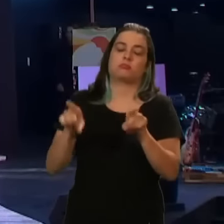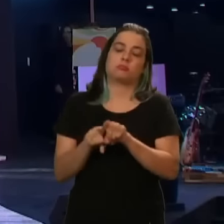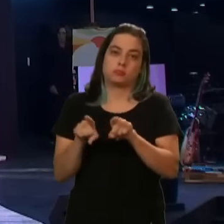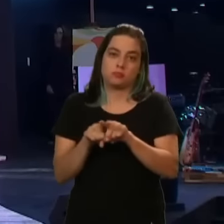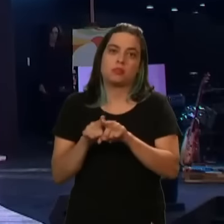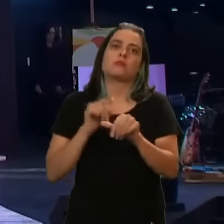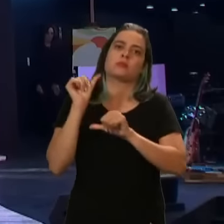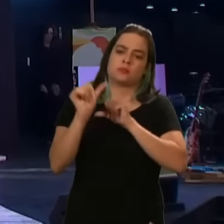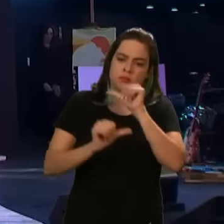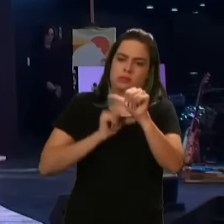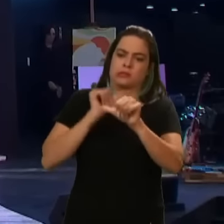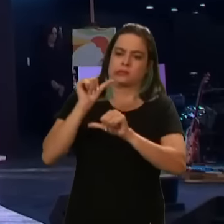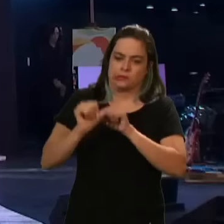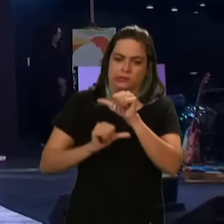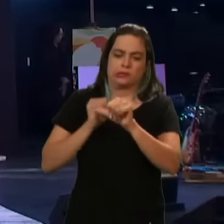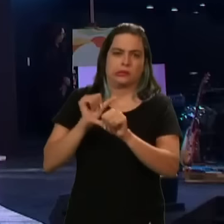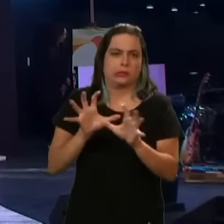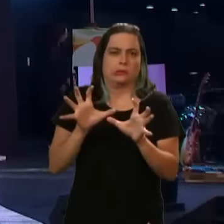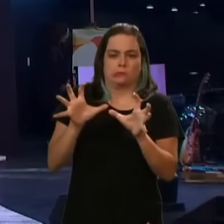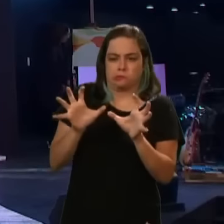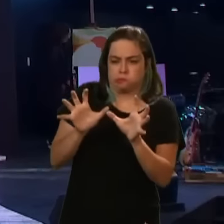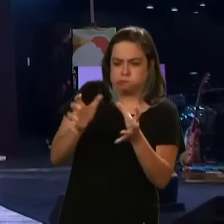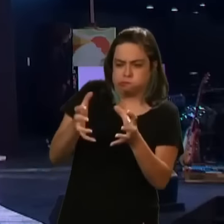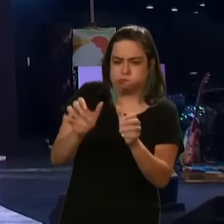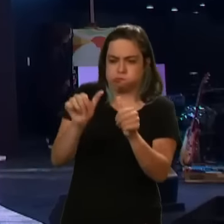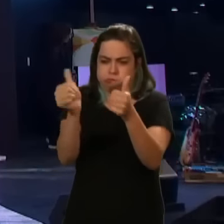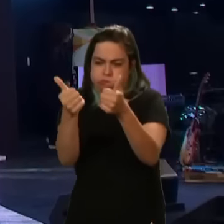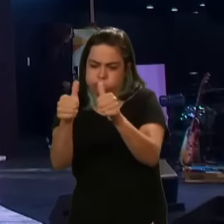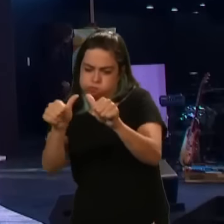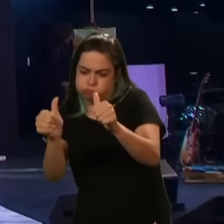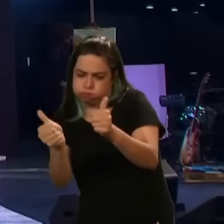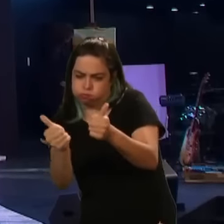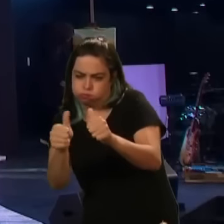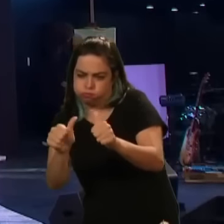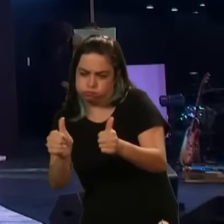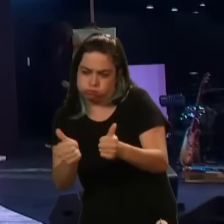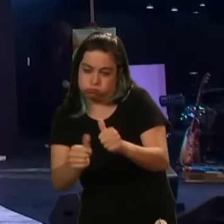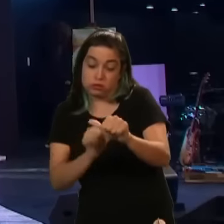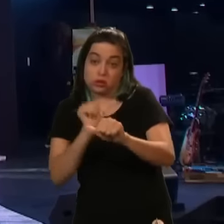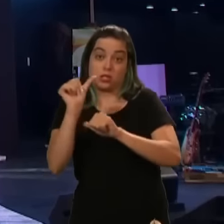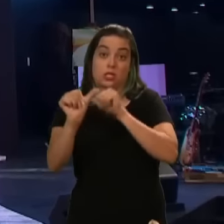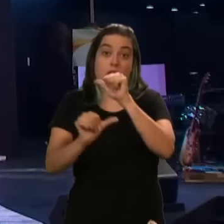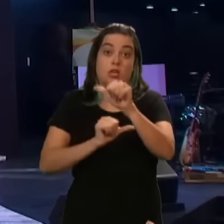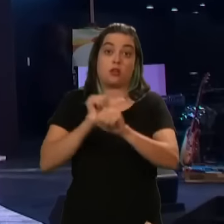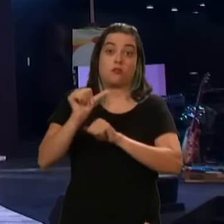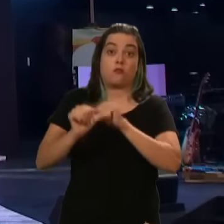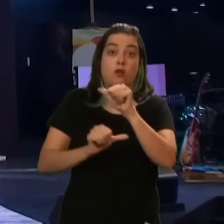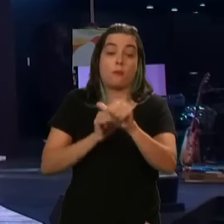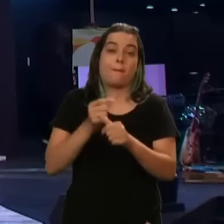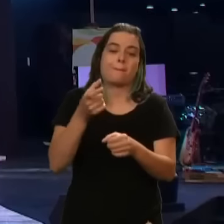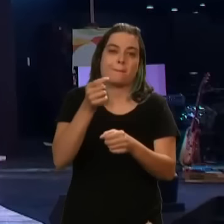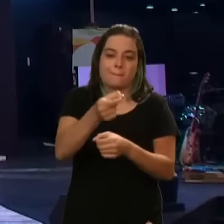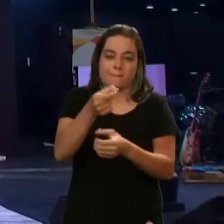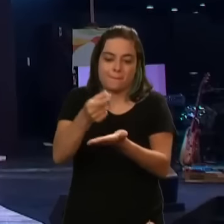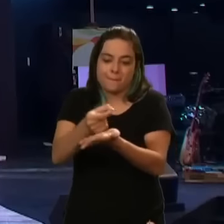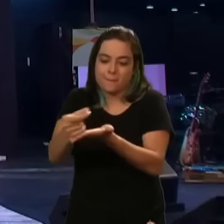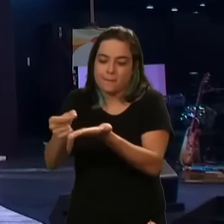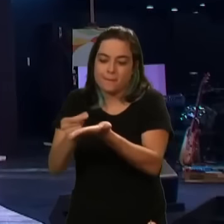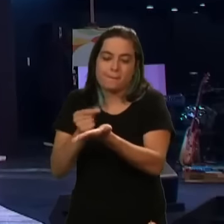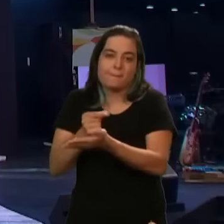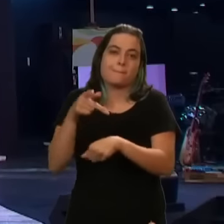após sofrer muita pressão, esse magma se molda e se transforma em gemas, em pedras. Como,